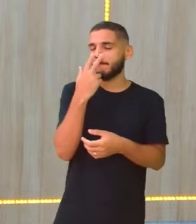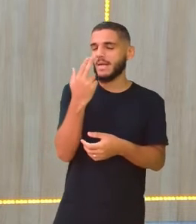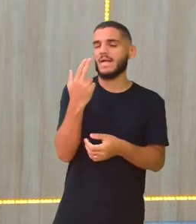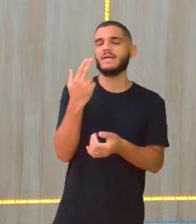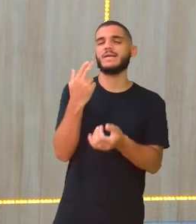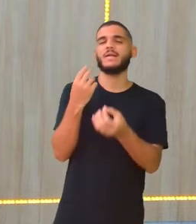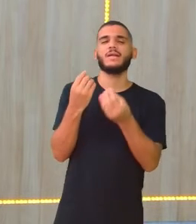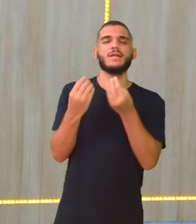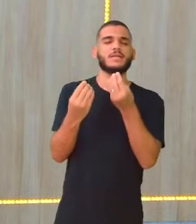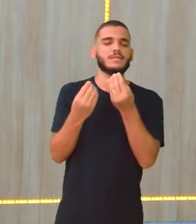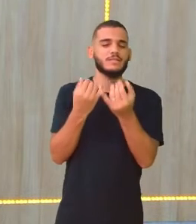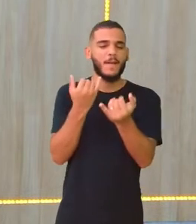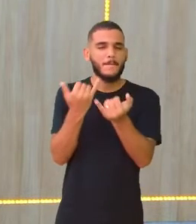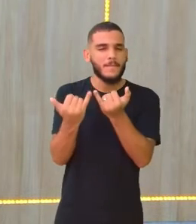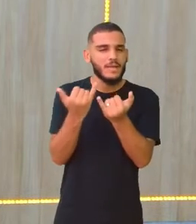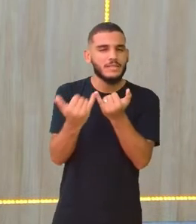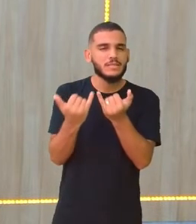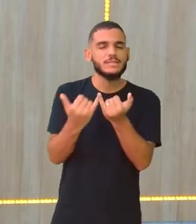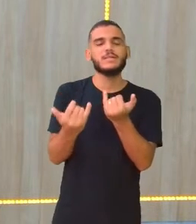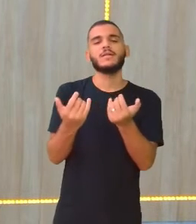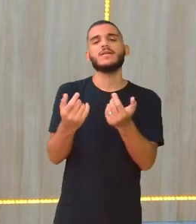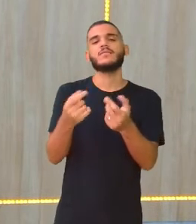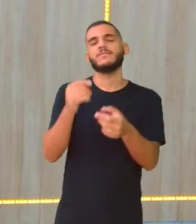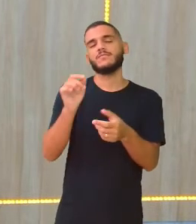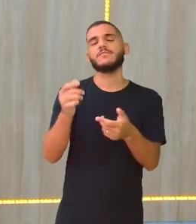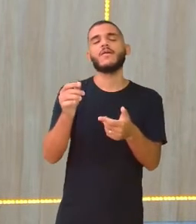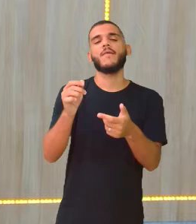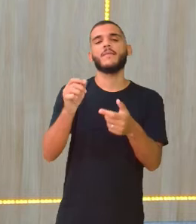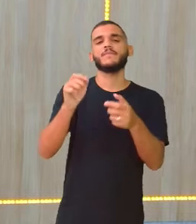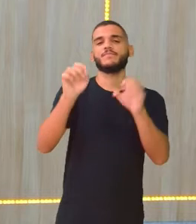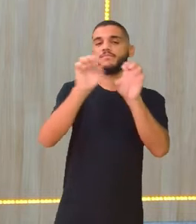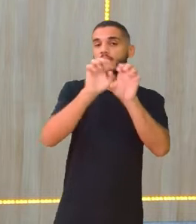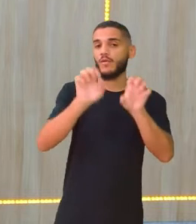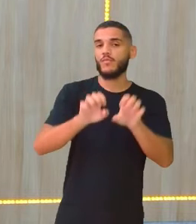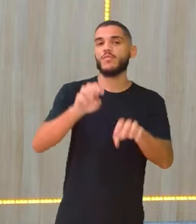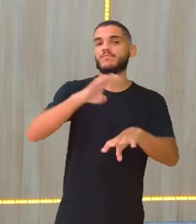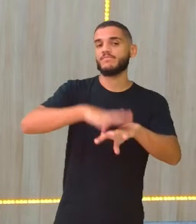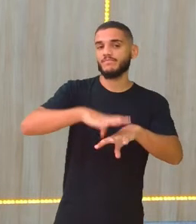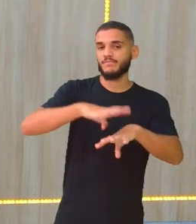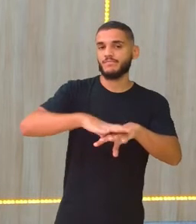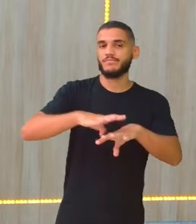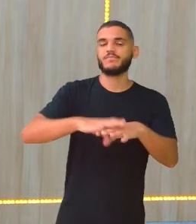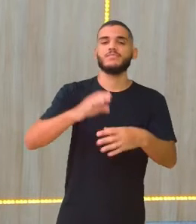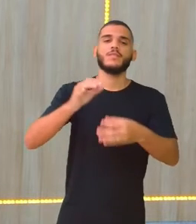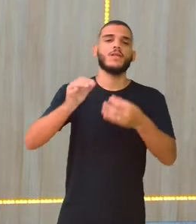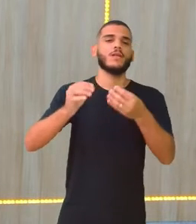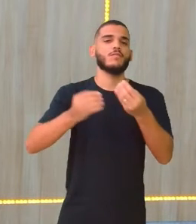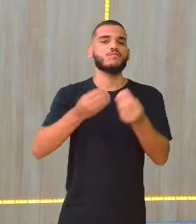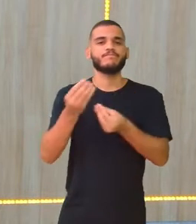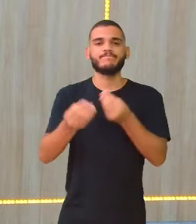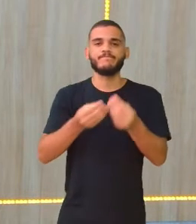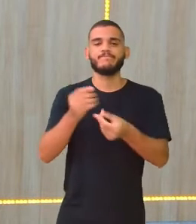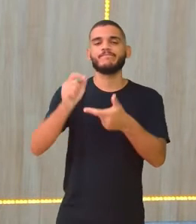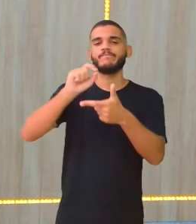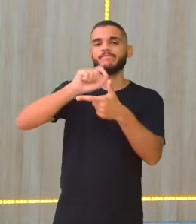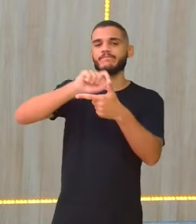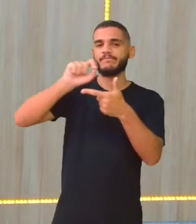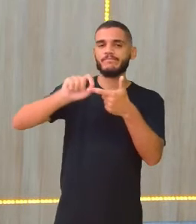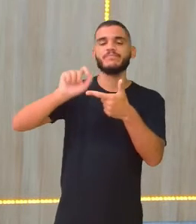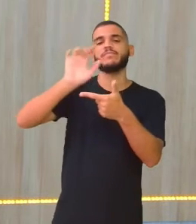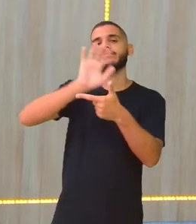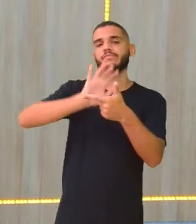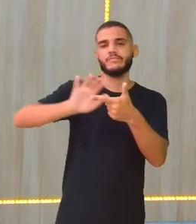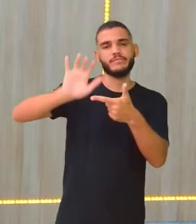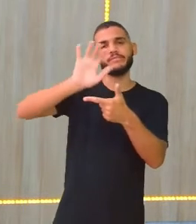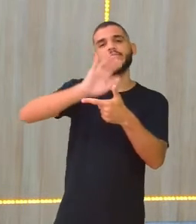estrutura matemática, uma estrutura geométrica, que vai se aproximar desse formato real da